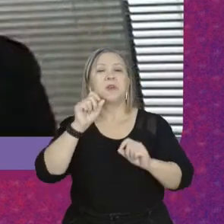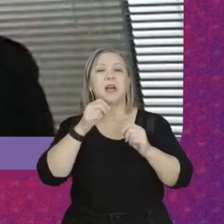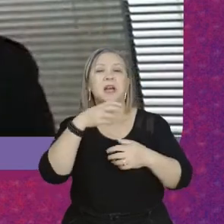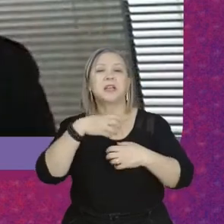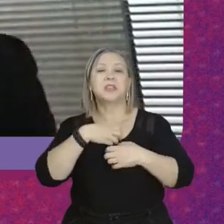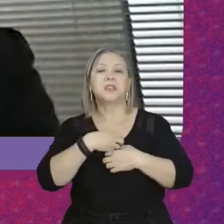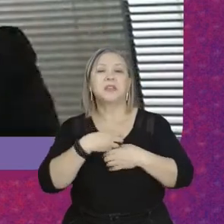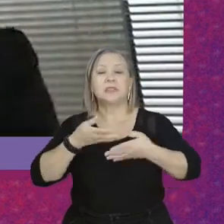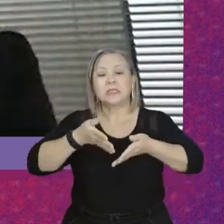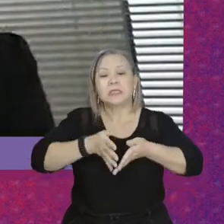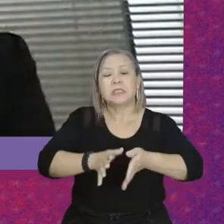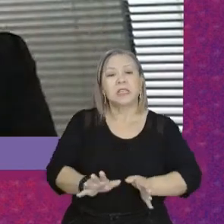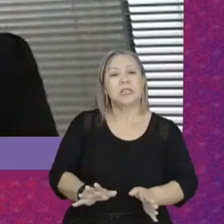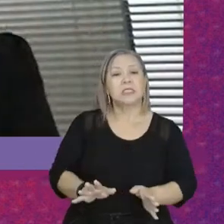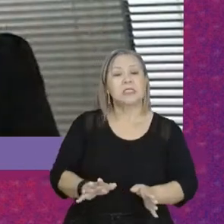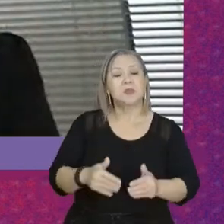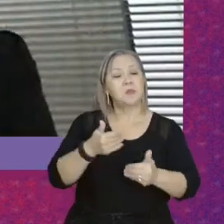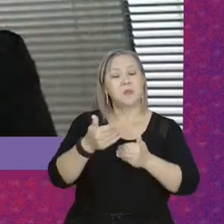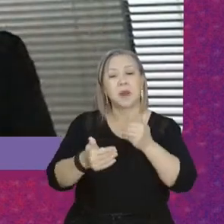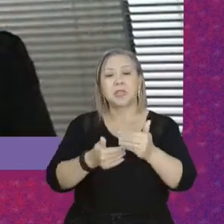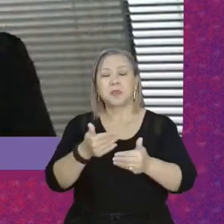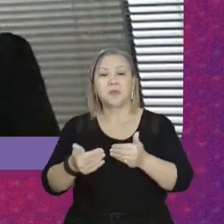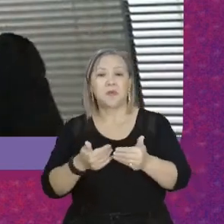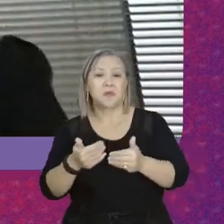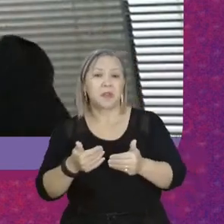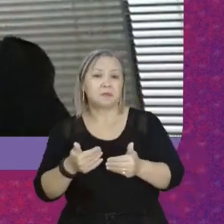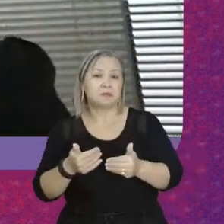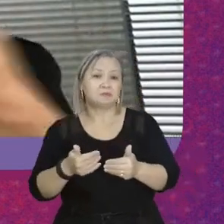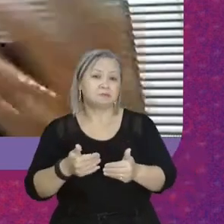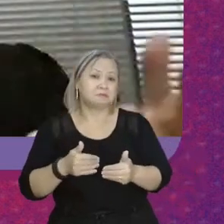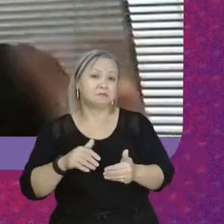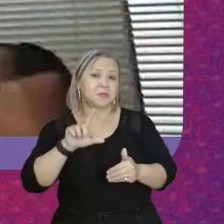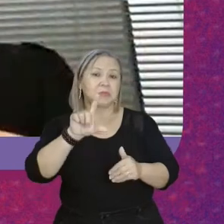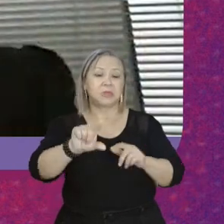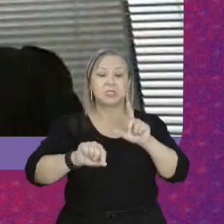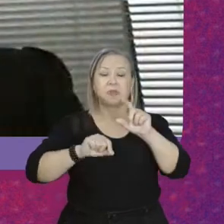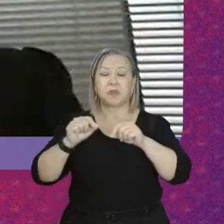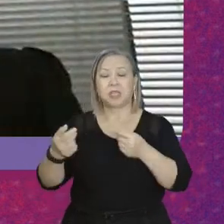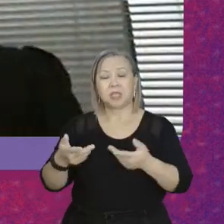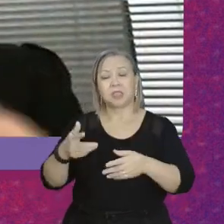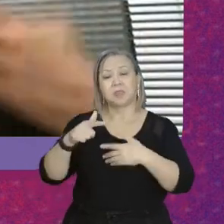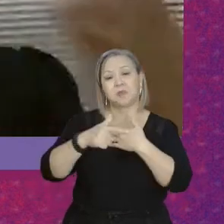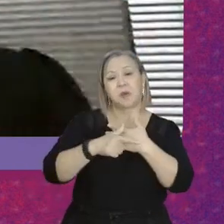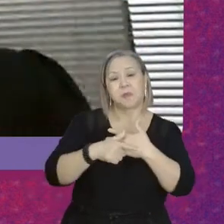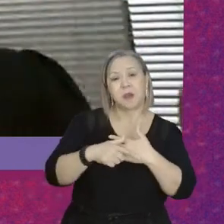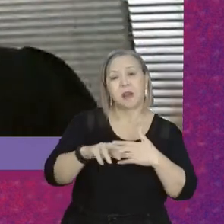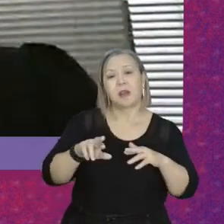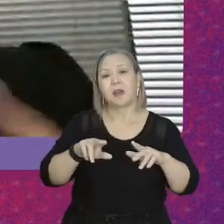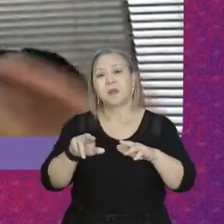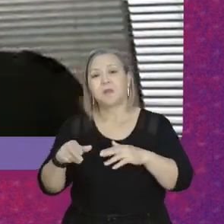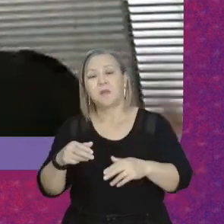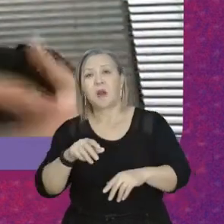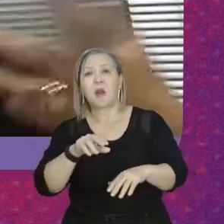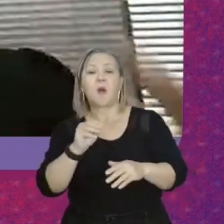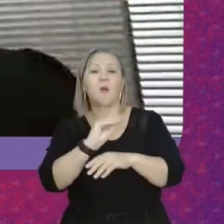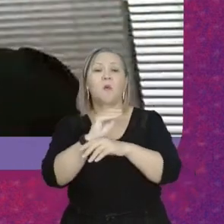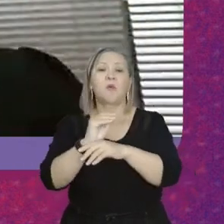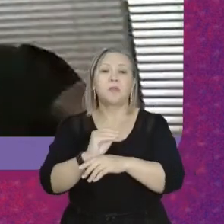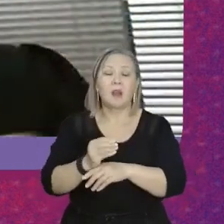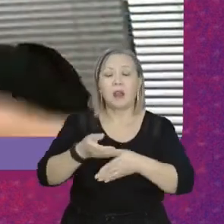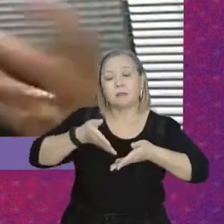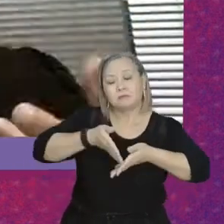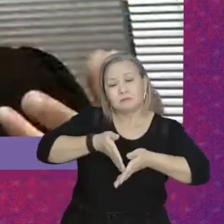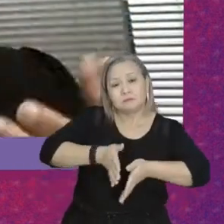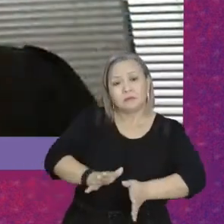nascido para desenvolver determinados papéis, como de cuidar, né, parir, né, gerar,